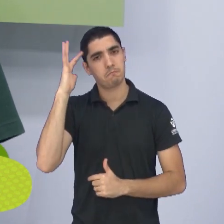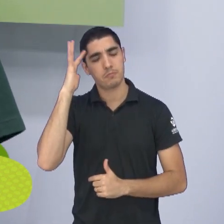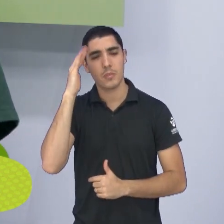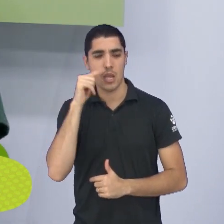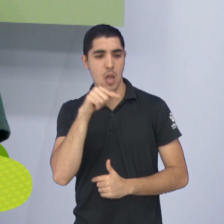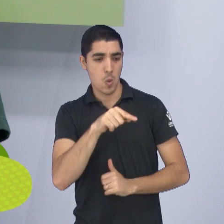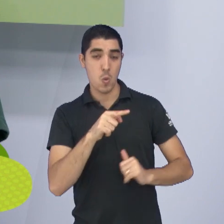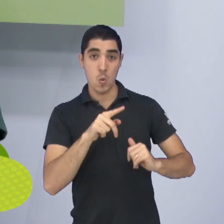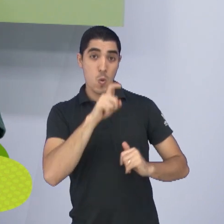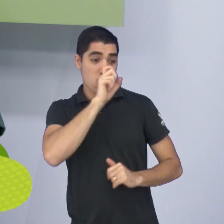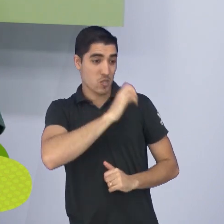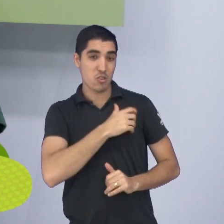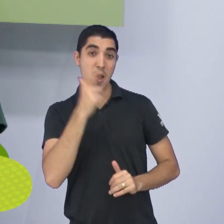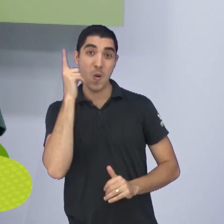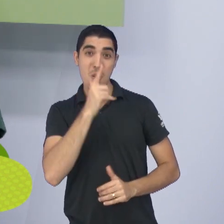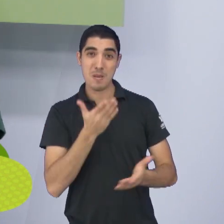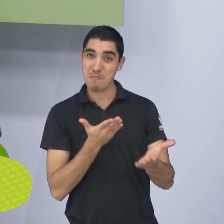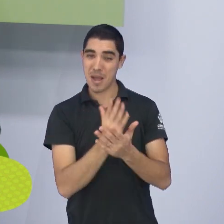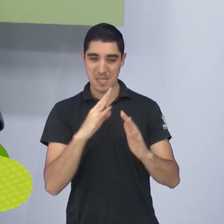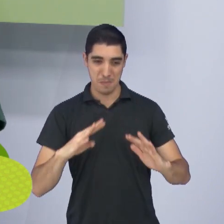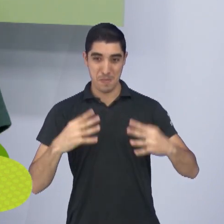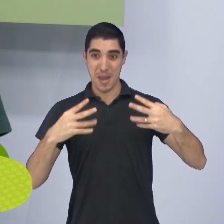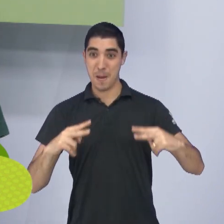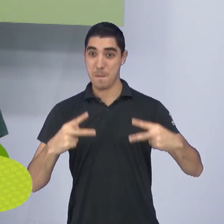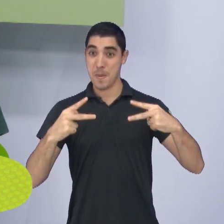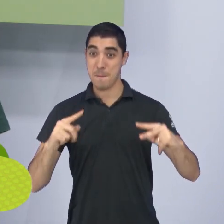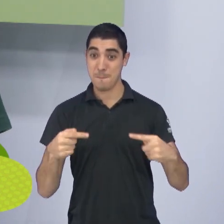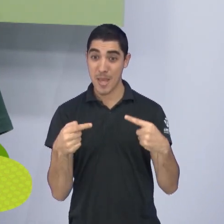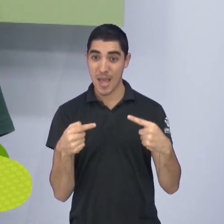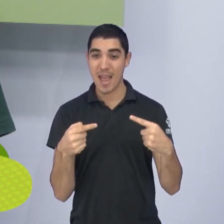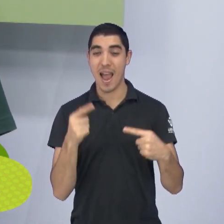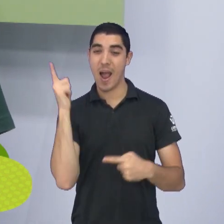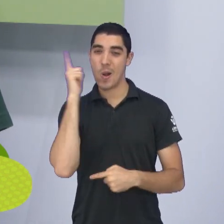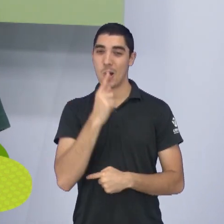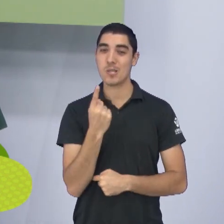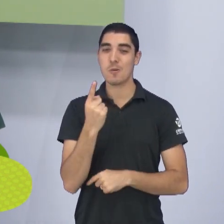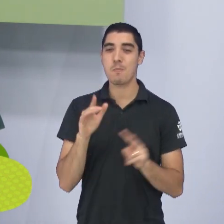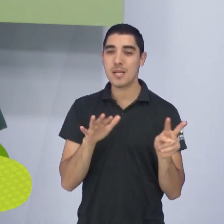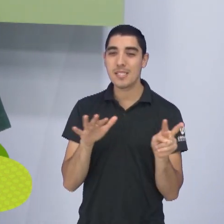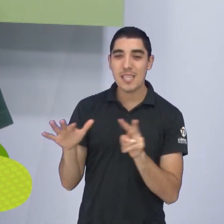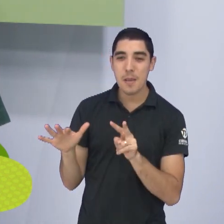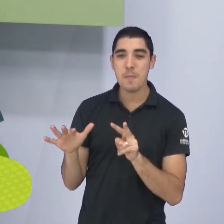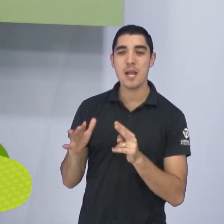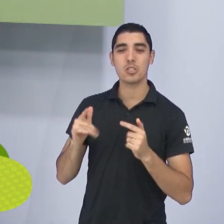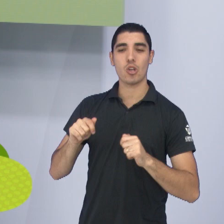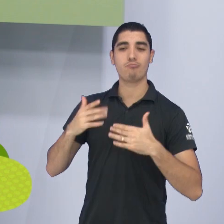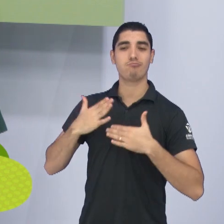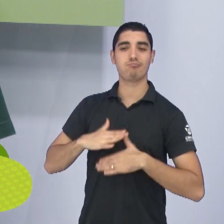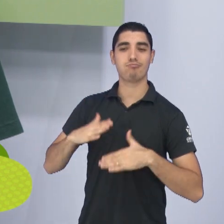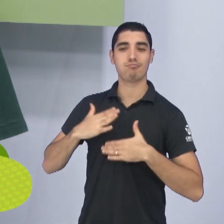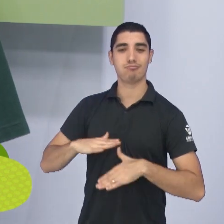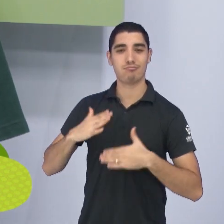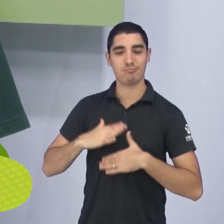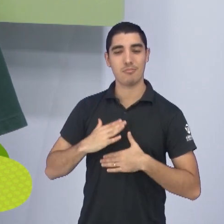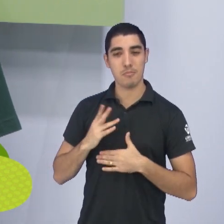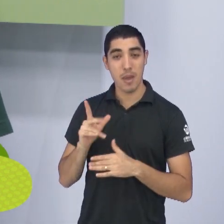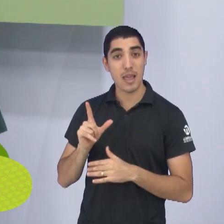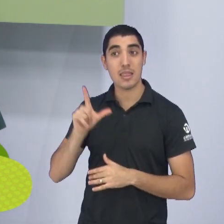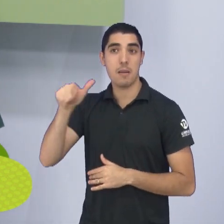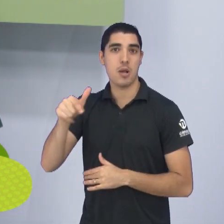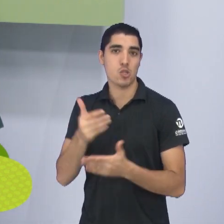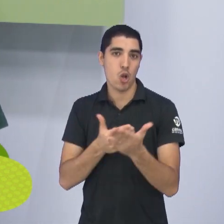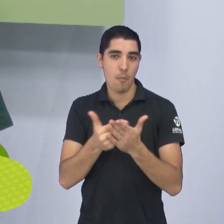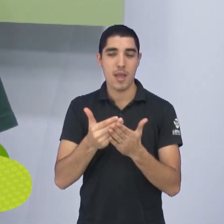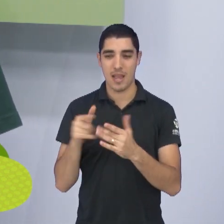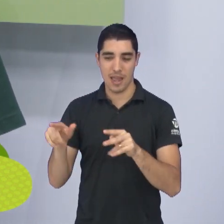até a final do Campeonato Paulista e aí teria uma semana aí de gap, né, de diferença entre a final do Campeonato Paulista e o começo